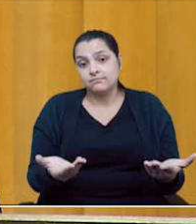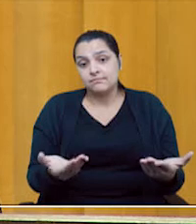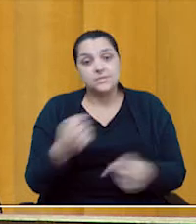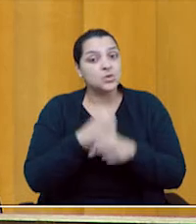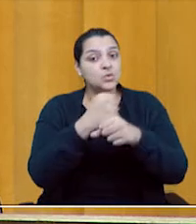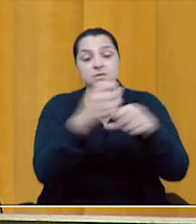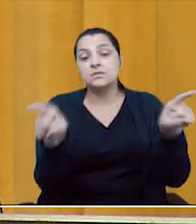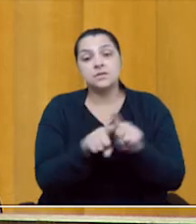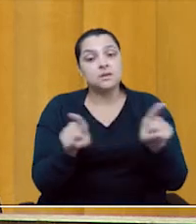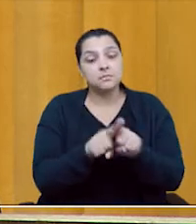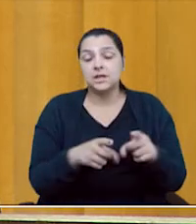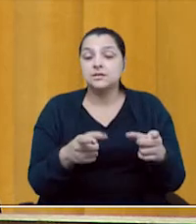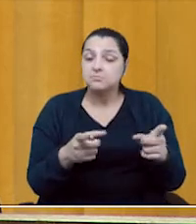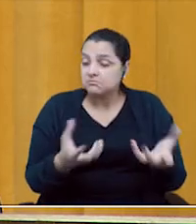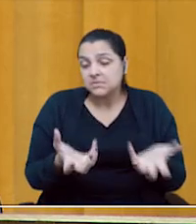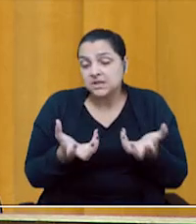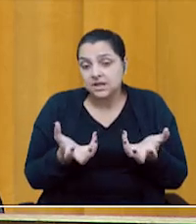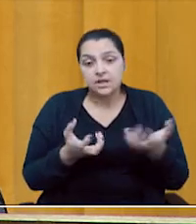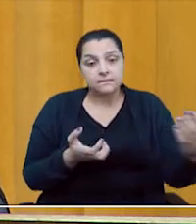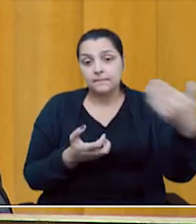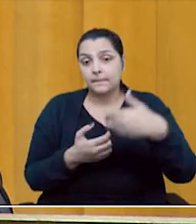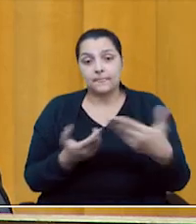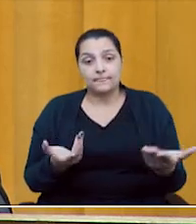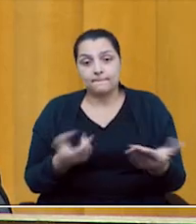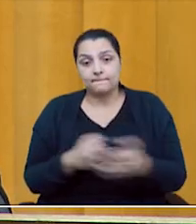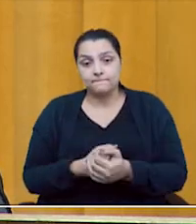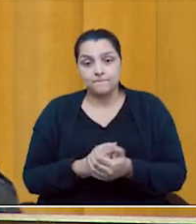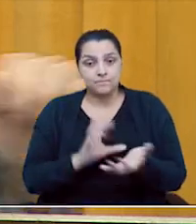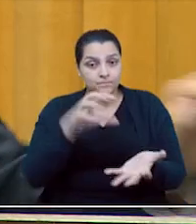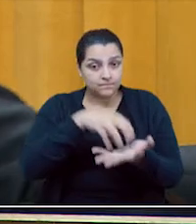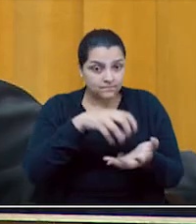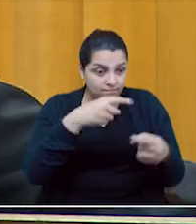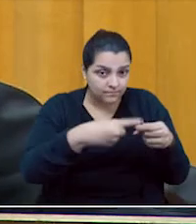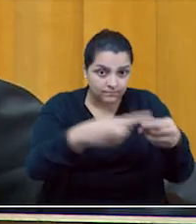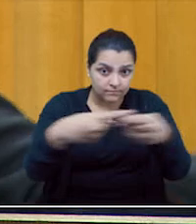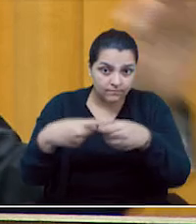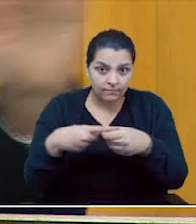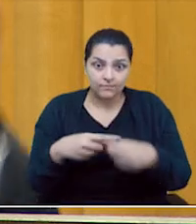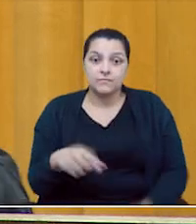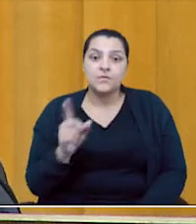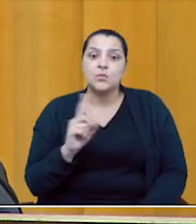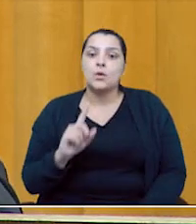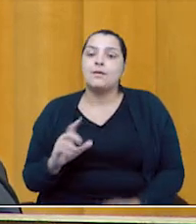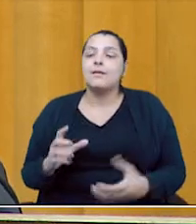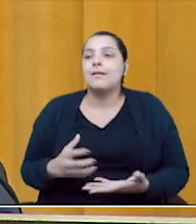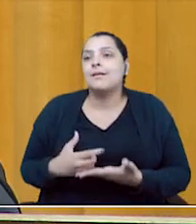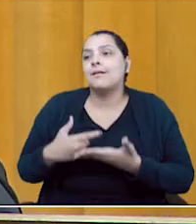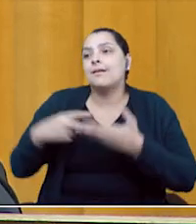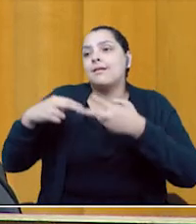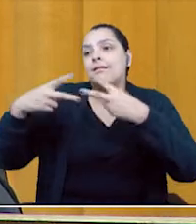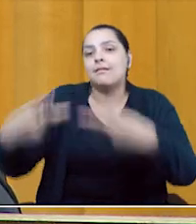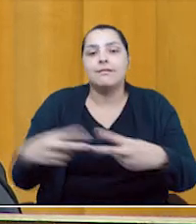queiram. Porque ficar numa comarca distante não é um ritual de passagem para um novo magistrado. Ficar